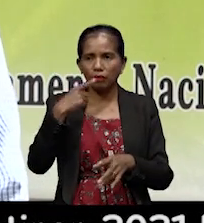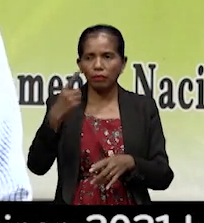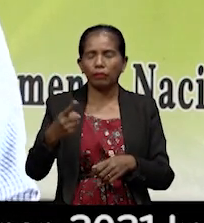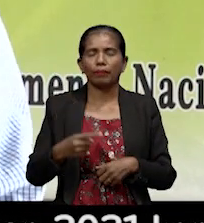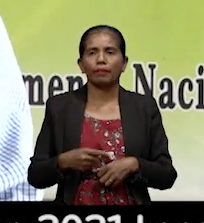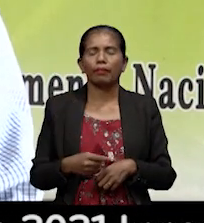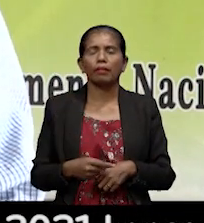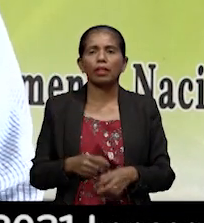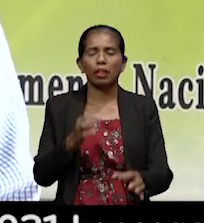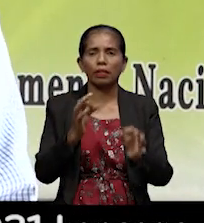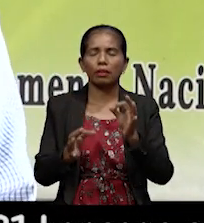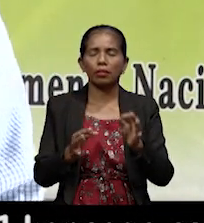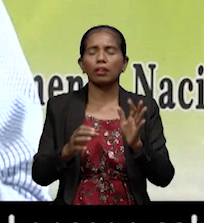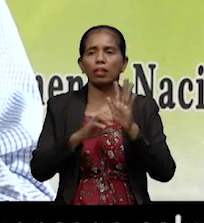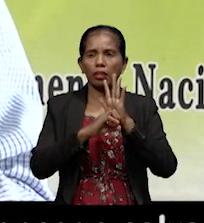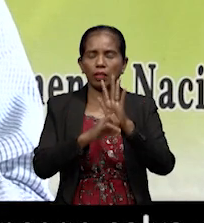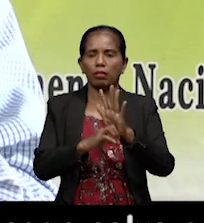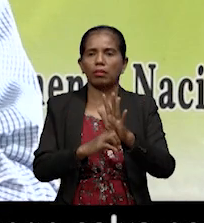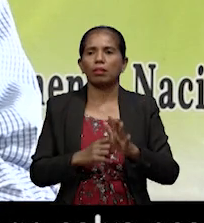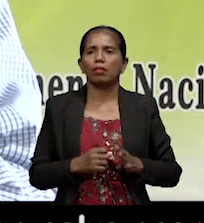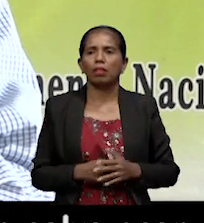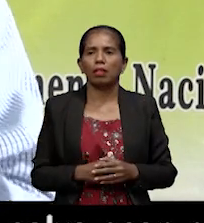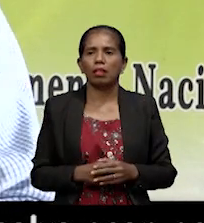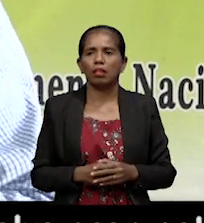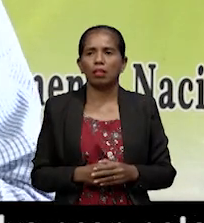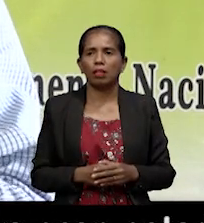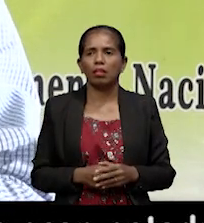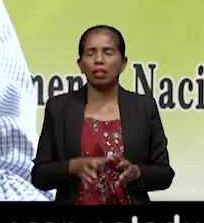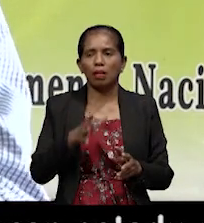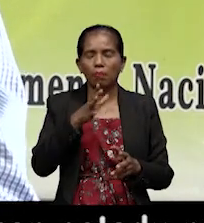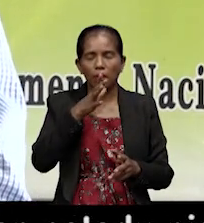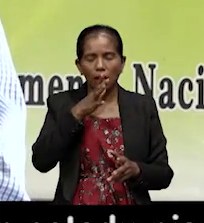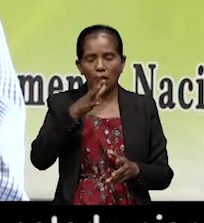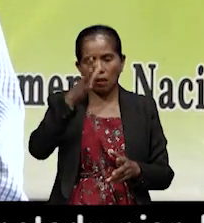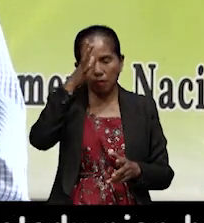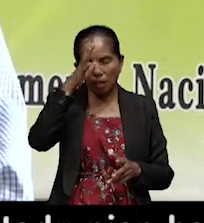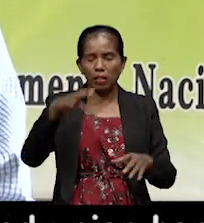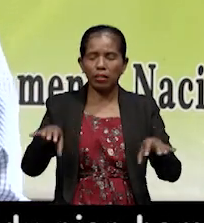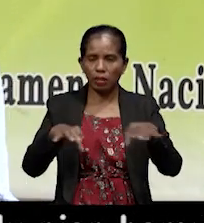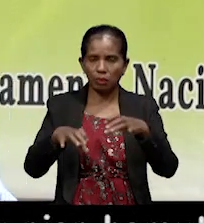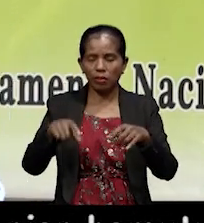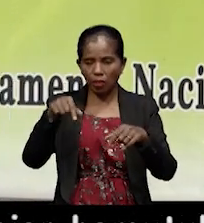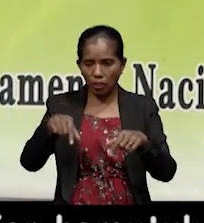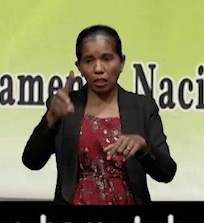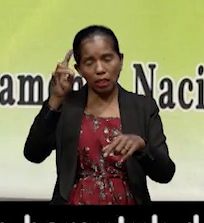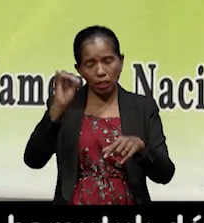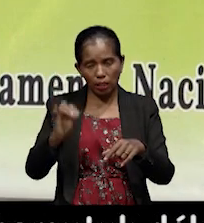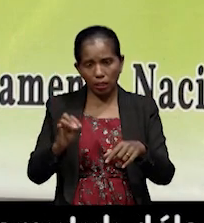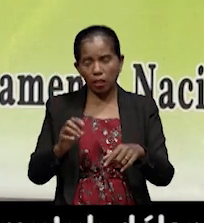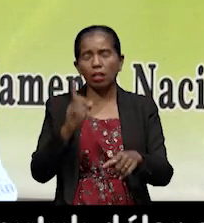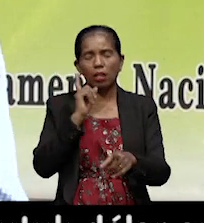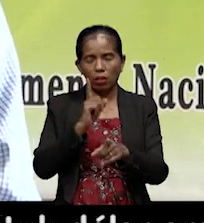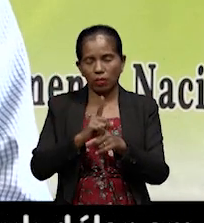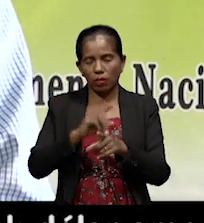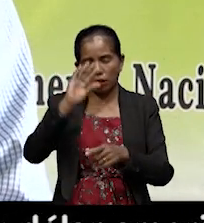kari, exemplo, kari, ni inang ho amang, mai serviço ho tia dili, claro katak, ni wang ne kan